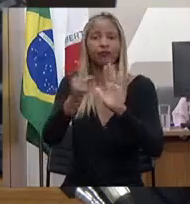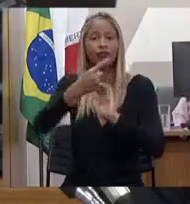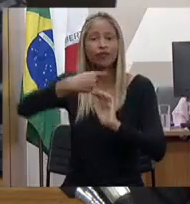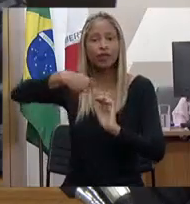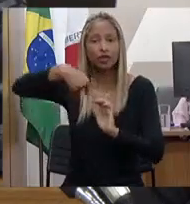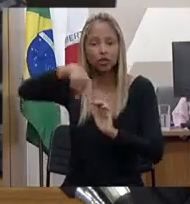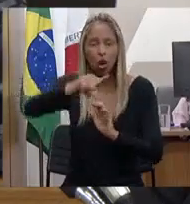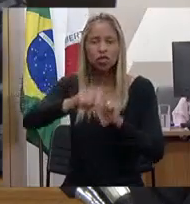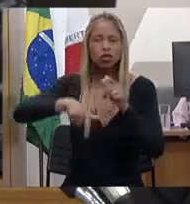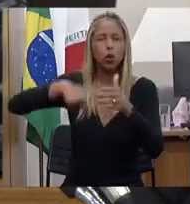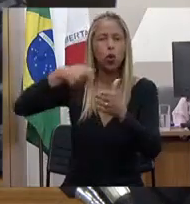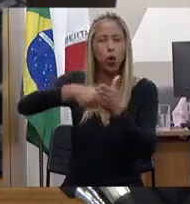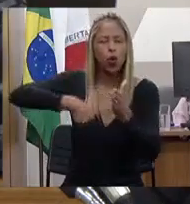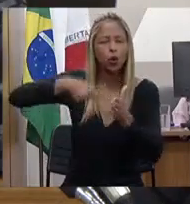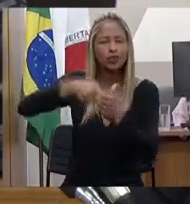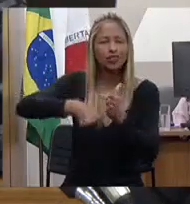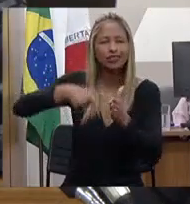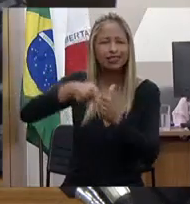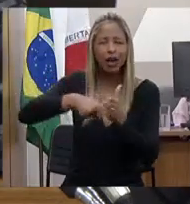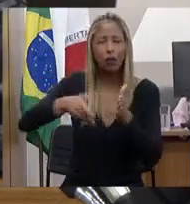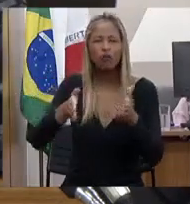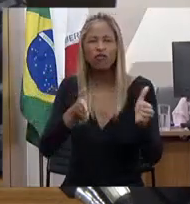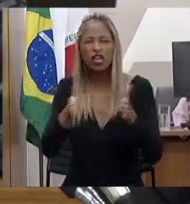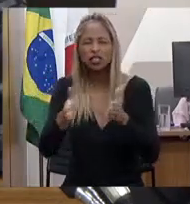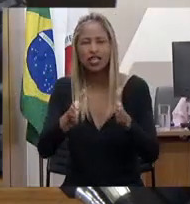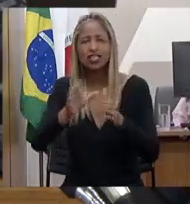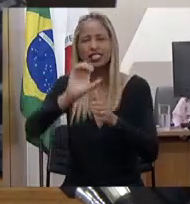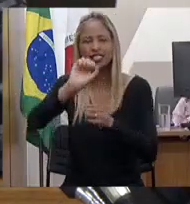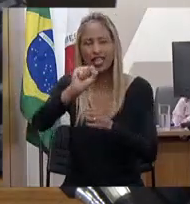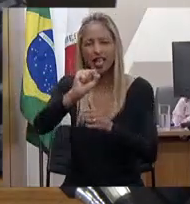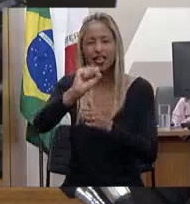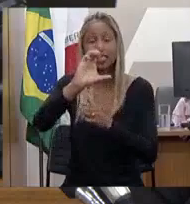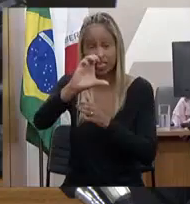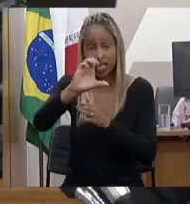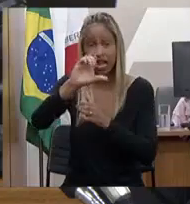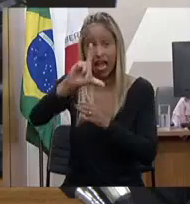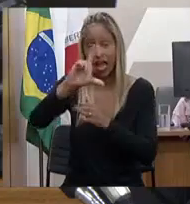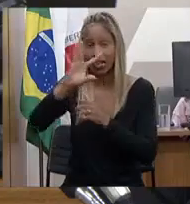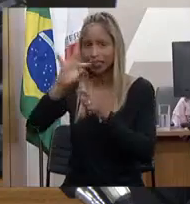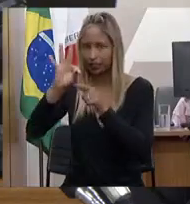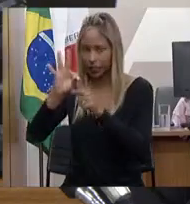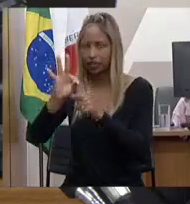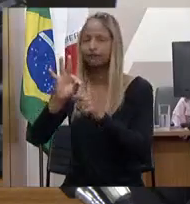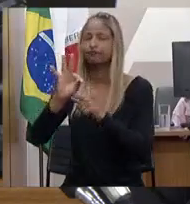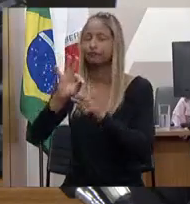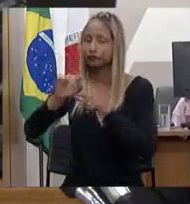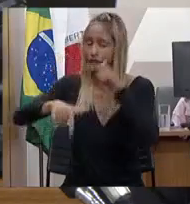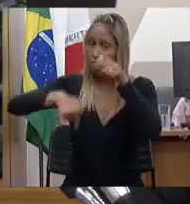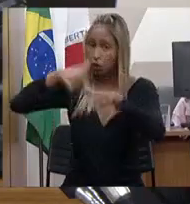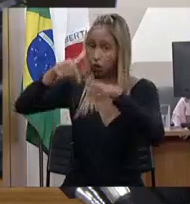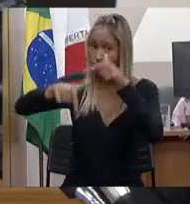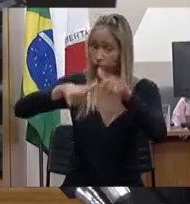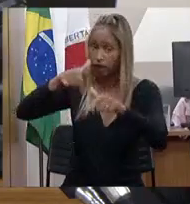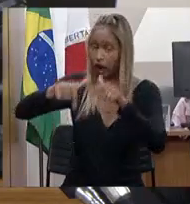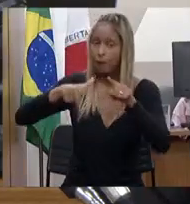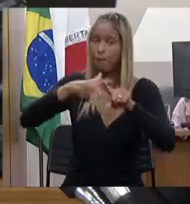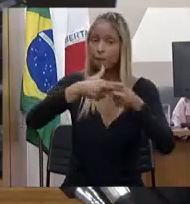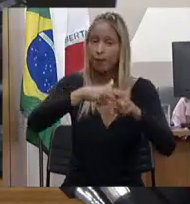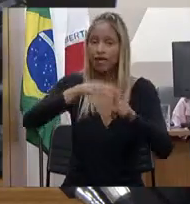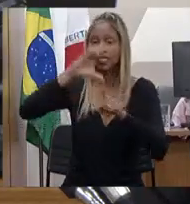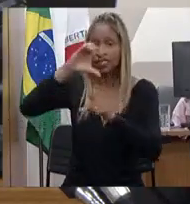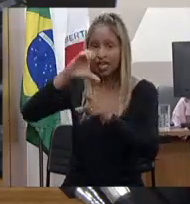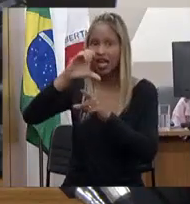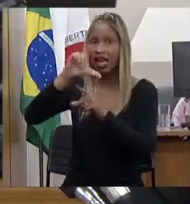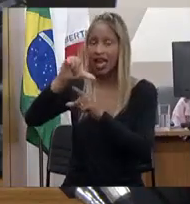que lutavamos contra a flexibilização CLT lá atrás Passamos o último período lutando pela manutenção da